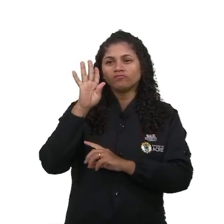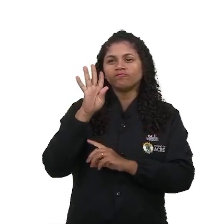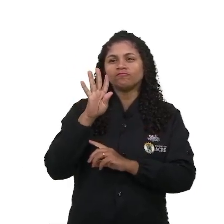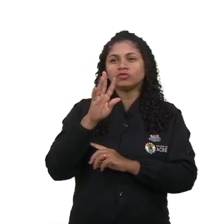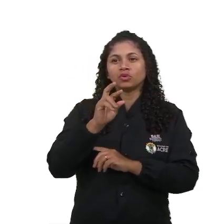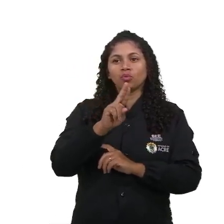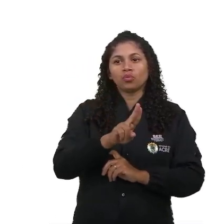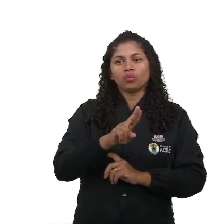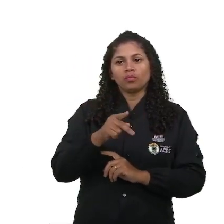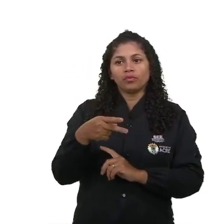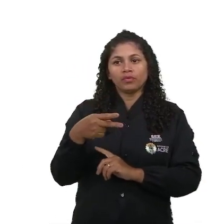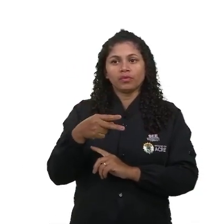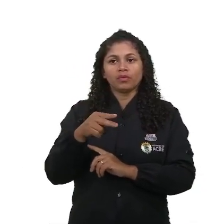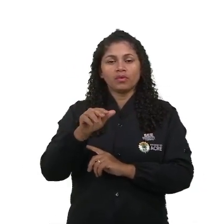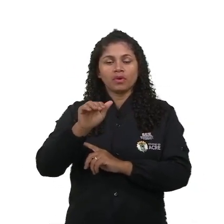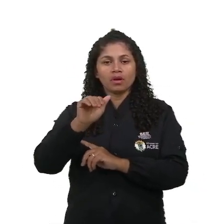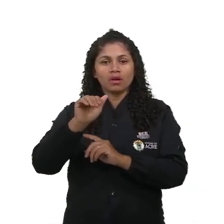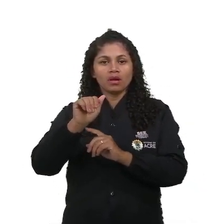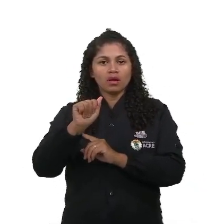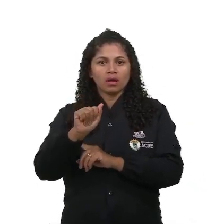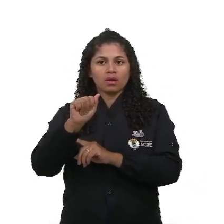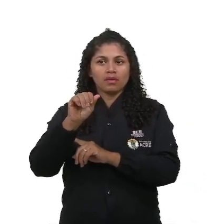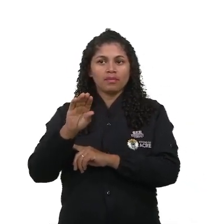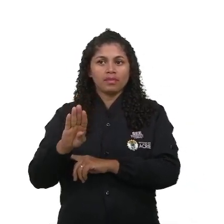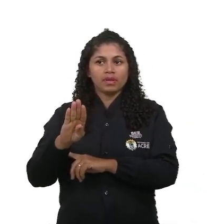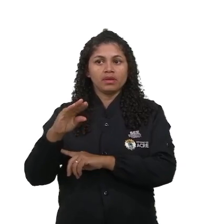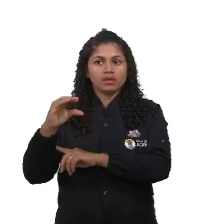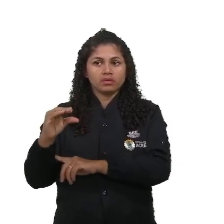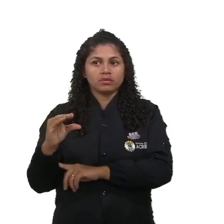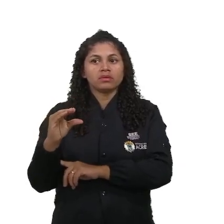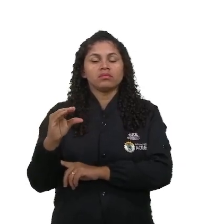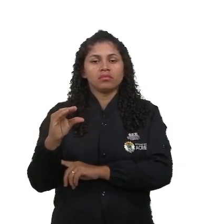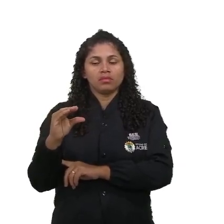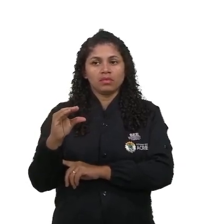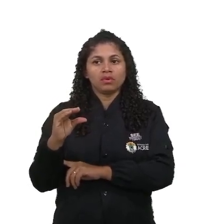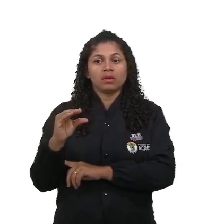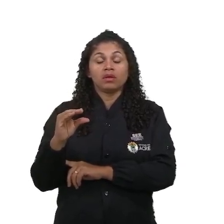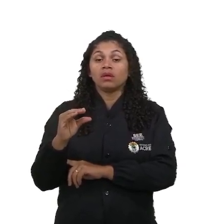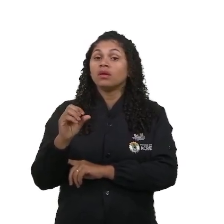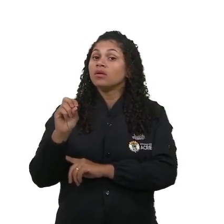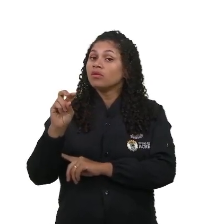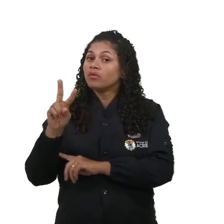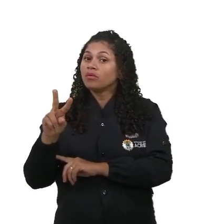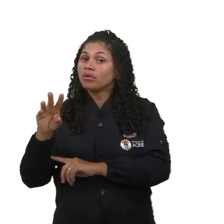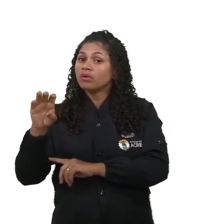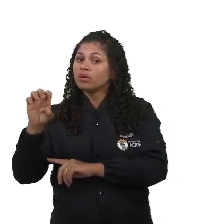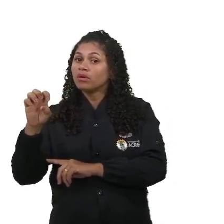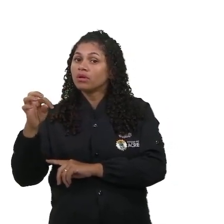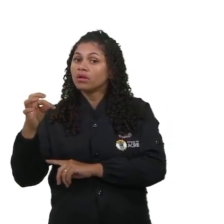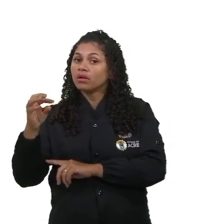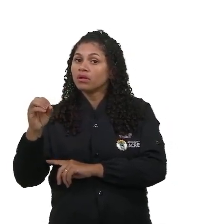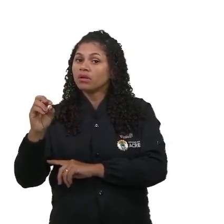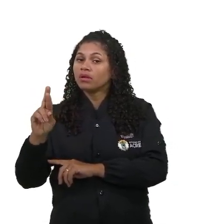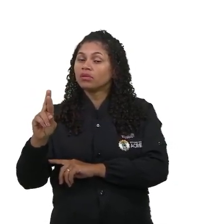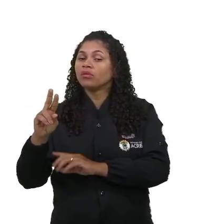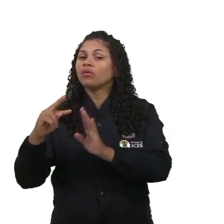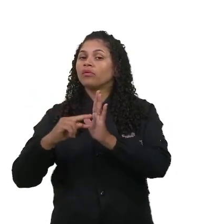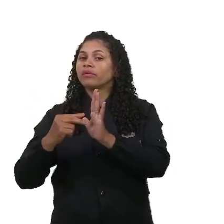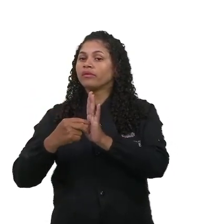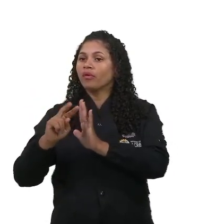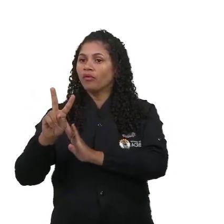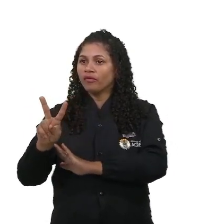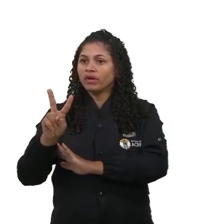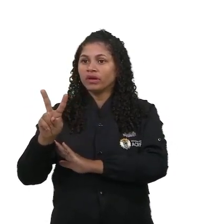V, PQR. Eu quero somar os vetores U e V. A ideia é que eu somo a